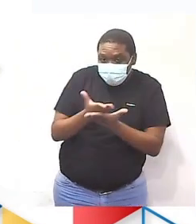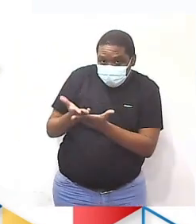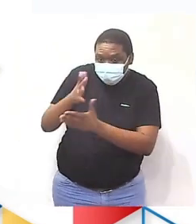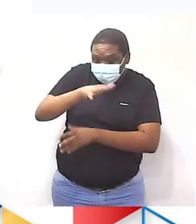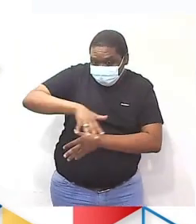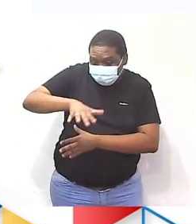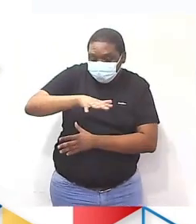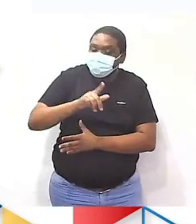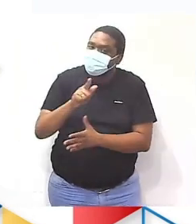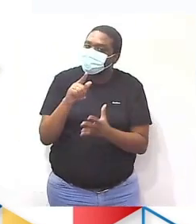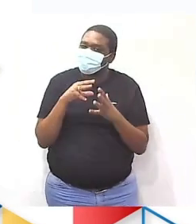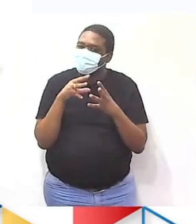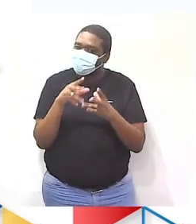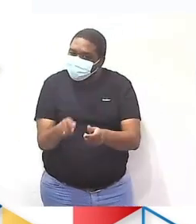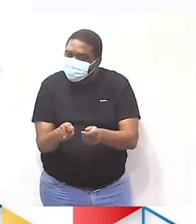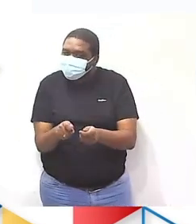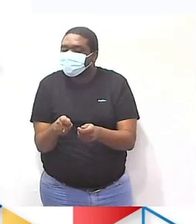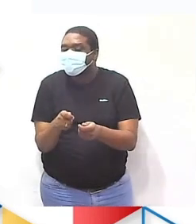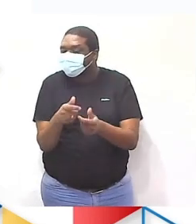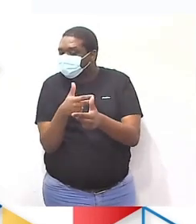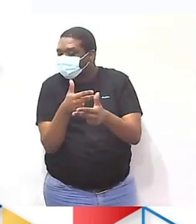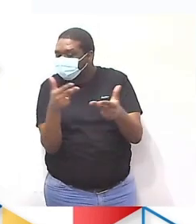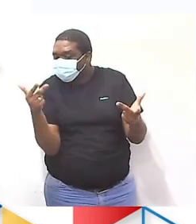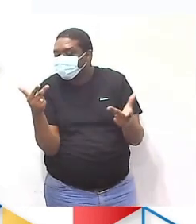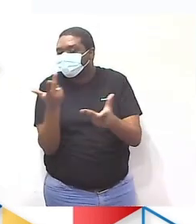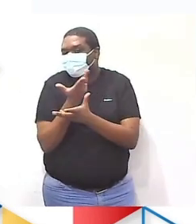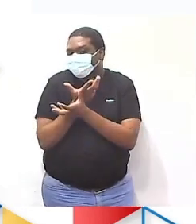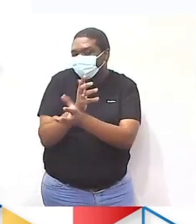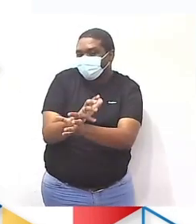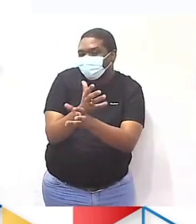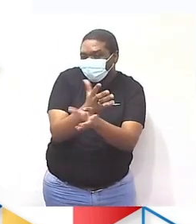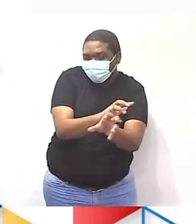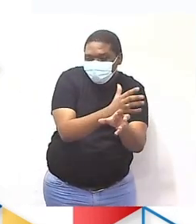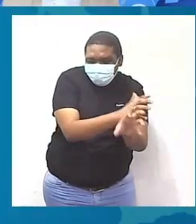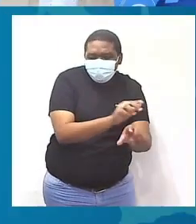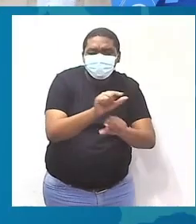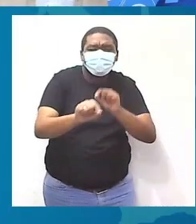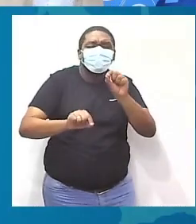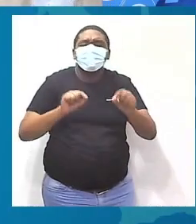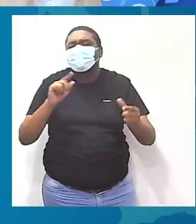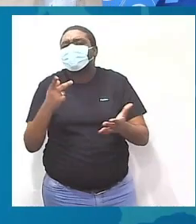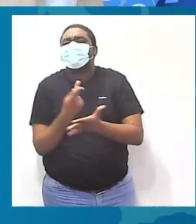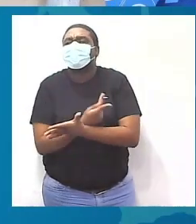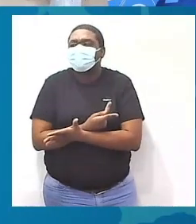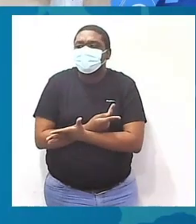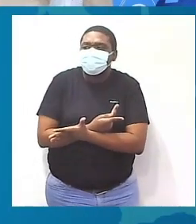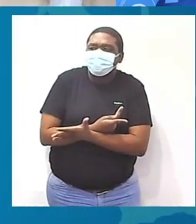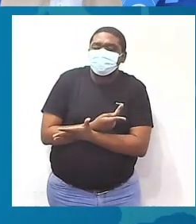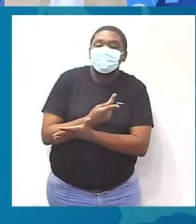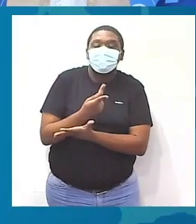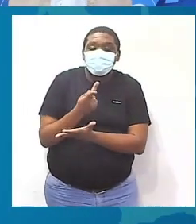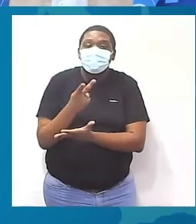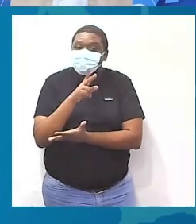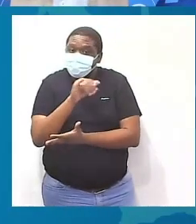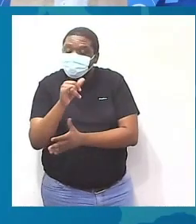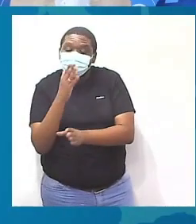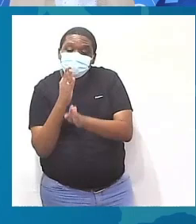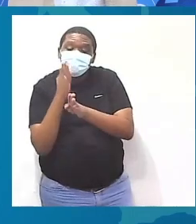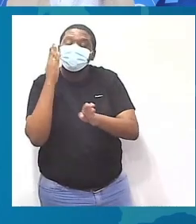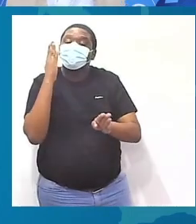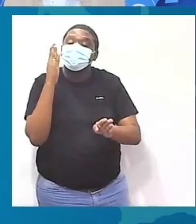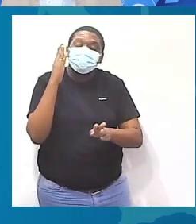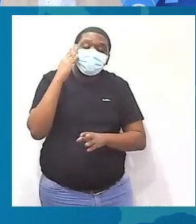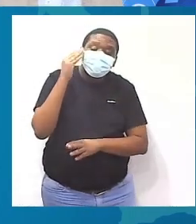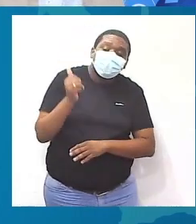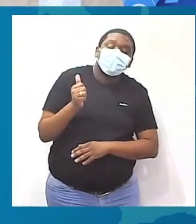que estudam a questão dos fósseis, né, o que é que vai acontecer? Eles vão descobrir e vão datar,